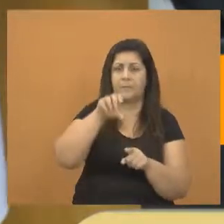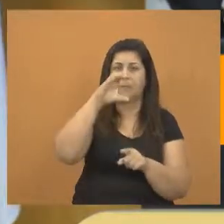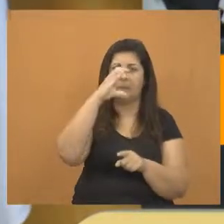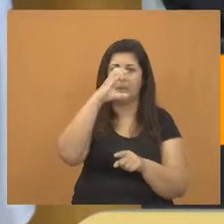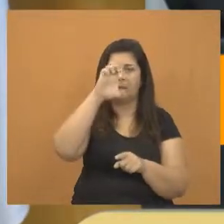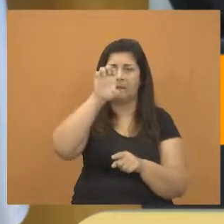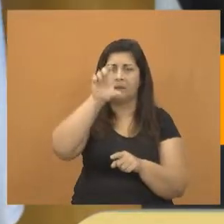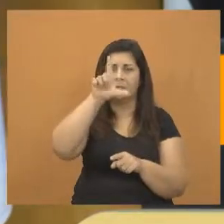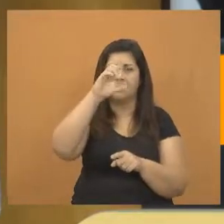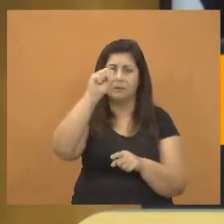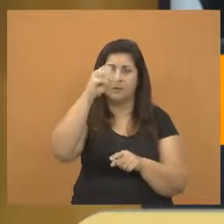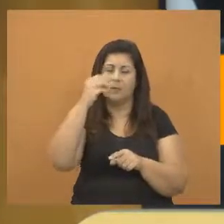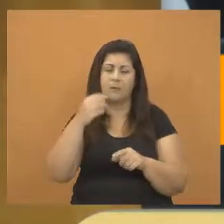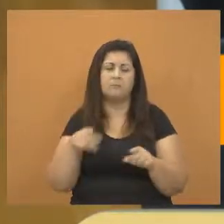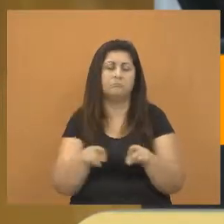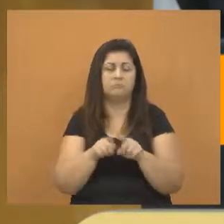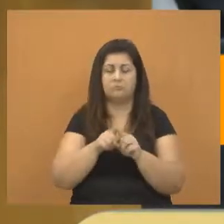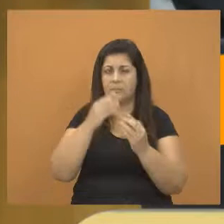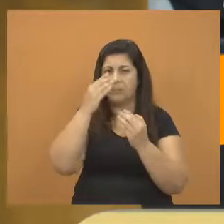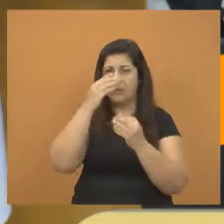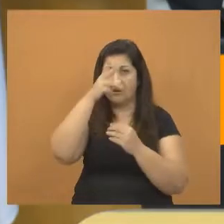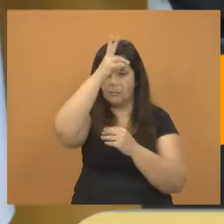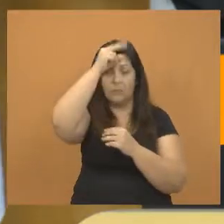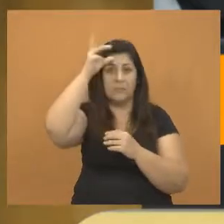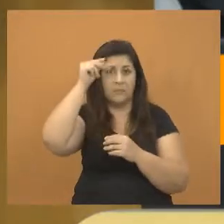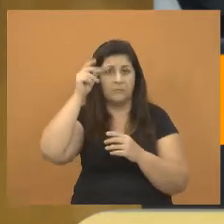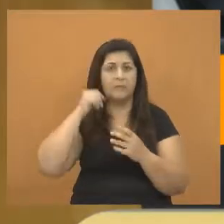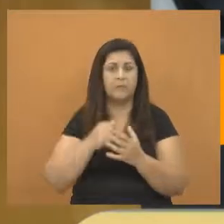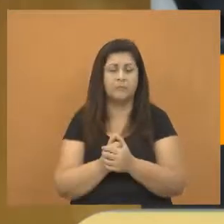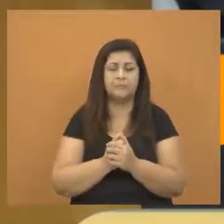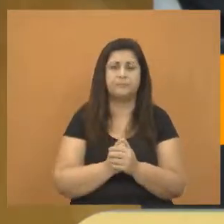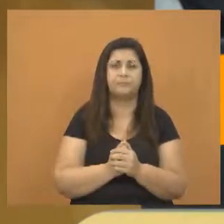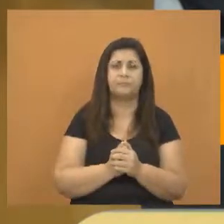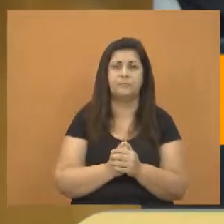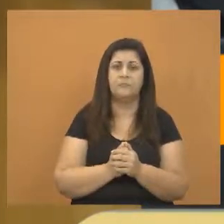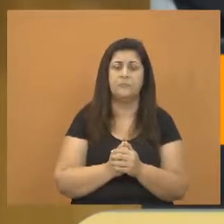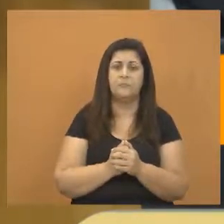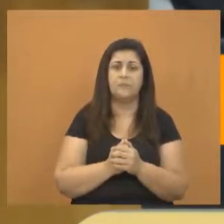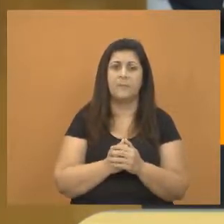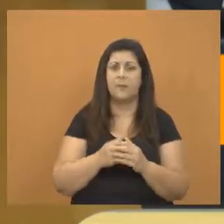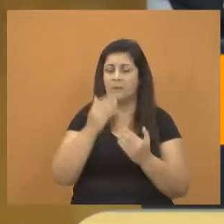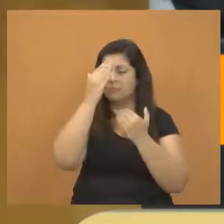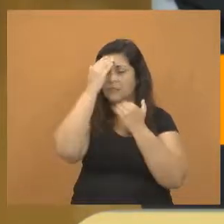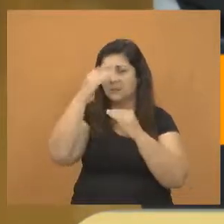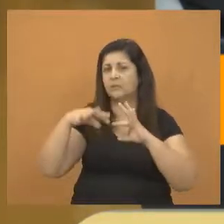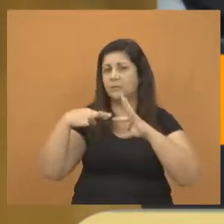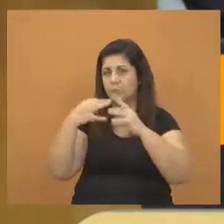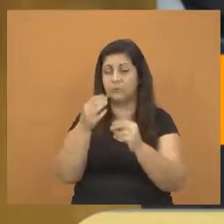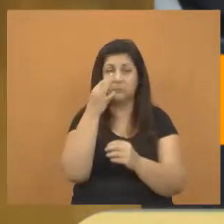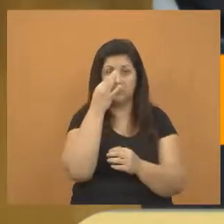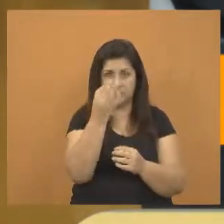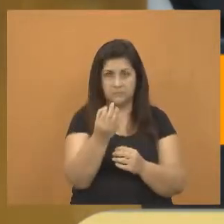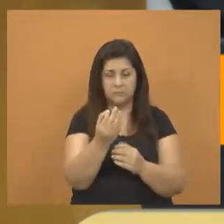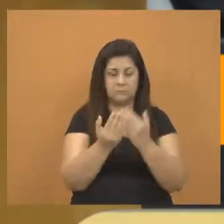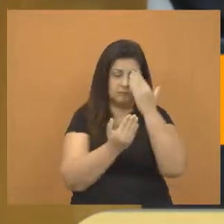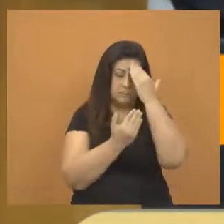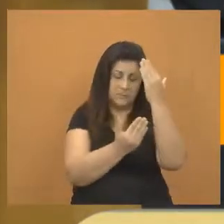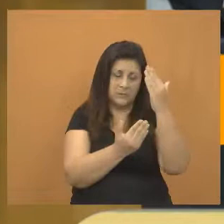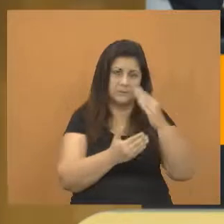governo, prefeito Isaías Santana, a Claude, que é chefe de gabinete, e agradecer a todos pela atenção. Obrigado.